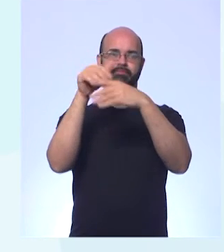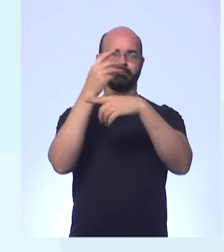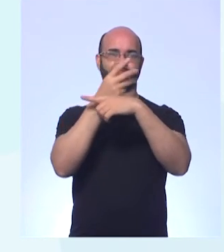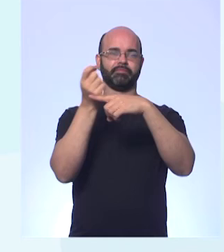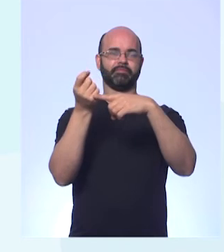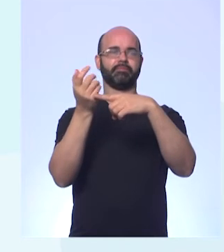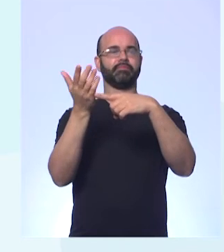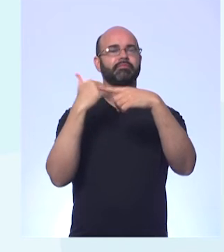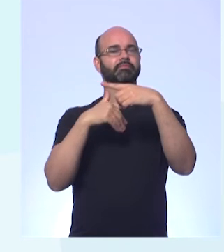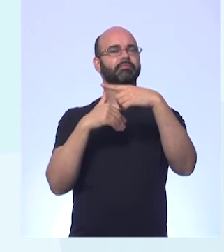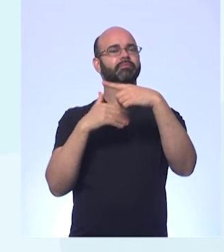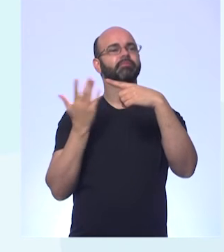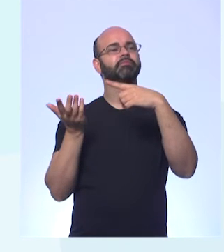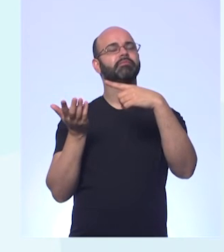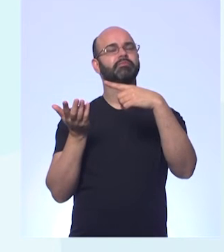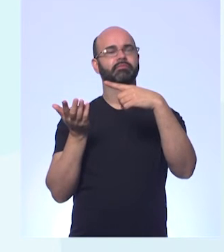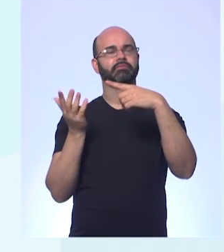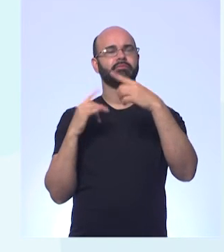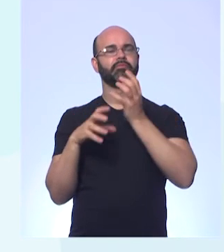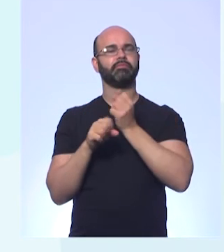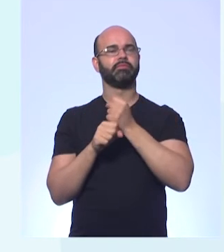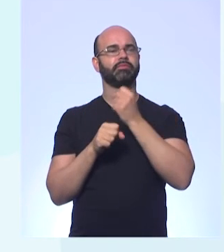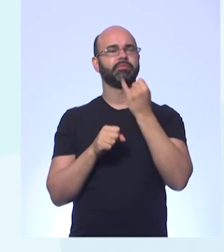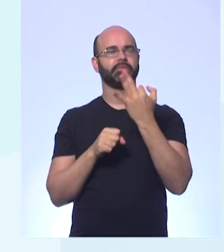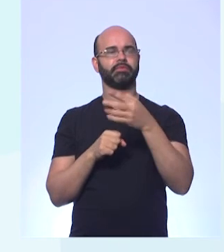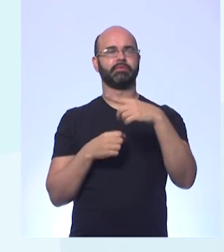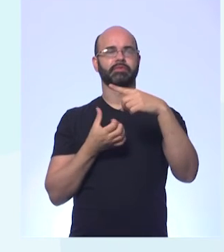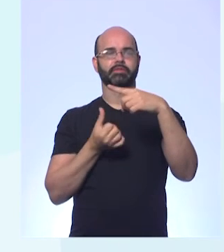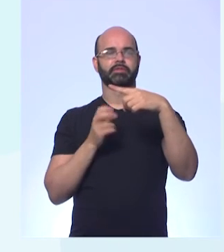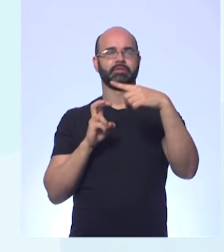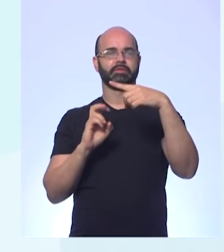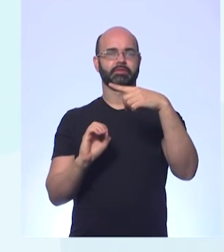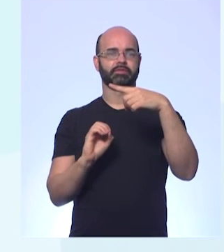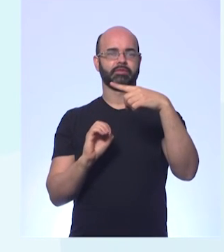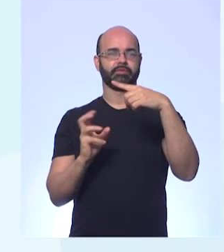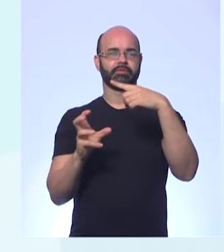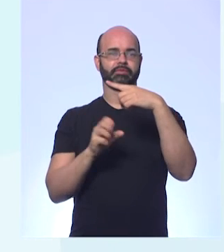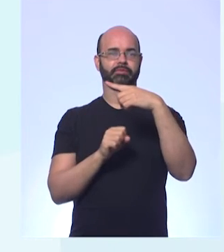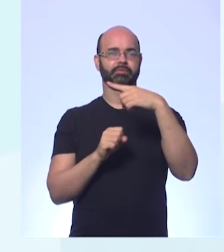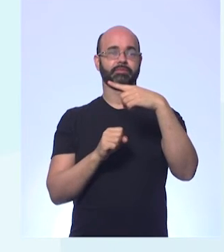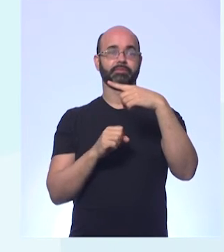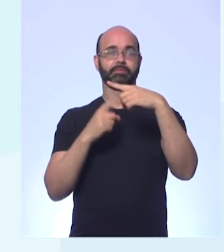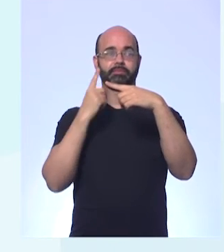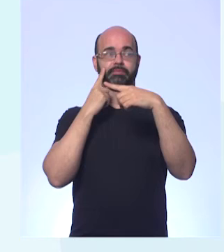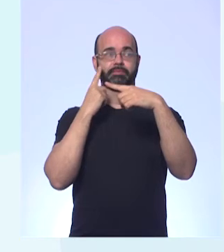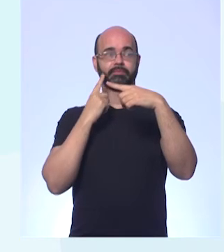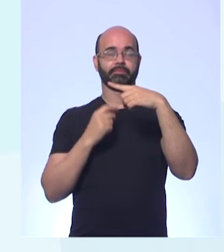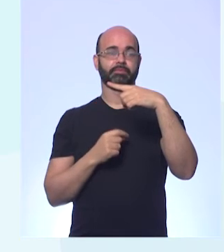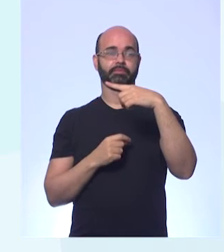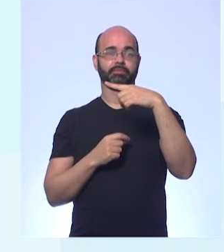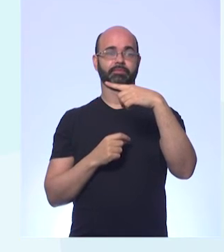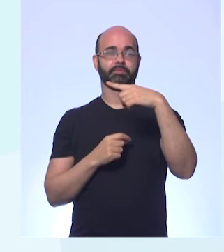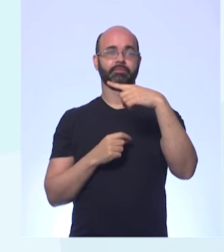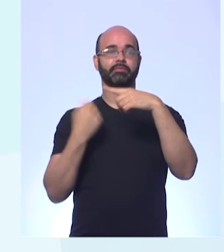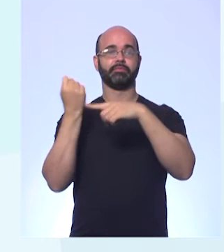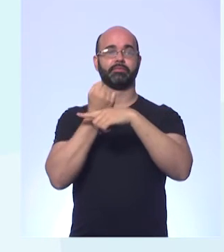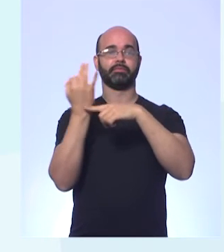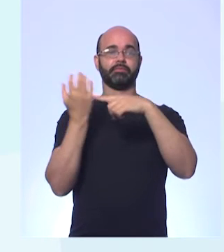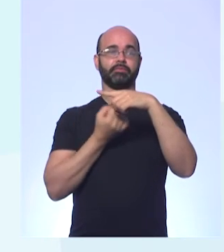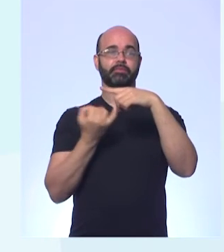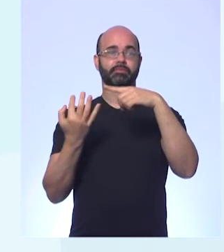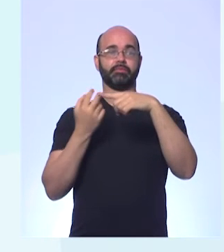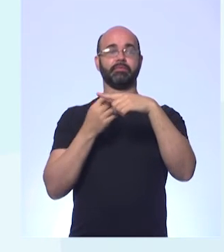eram esses eleitores, né? Qual é o total? 650. Repare, eu tenho agora, então, uma fração que significa